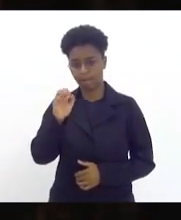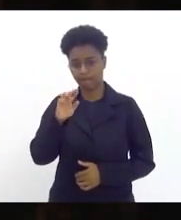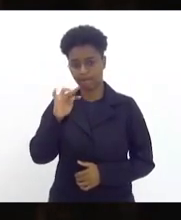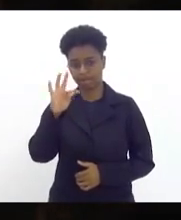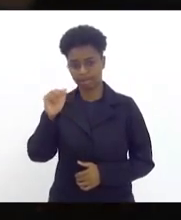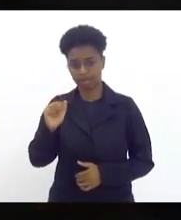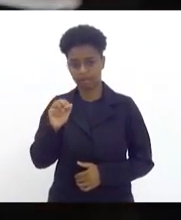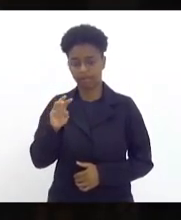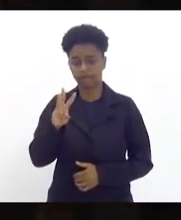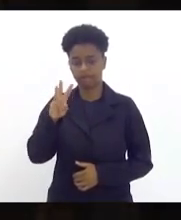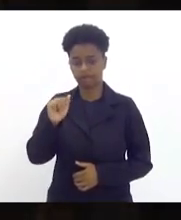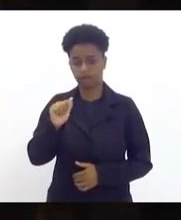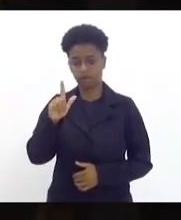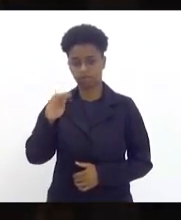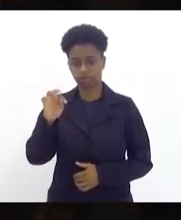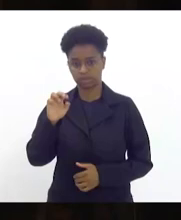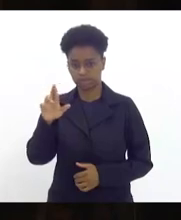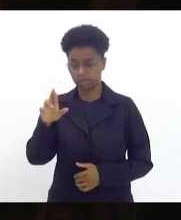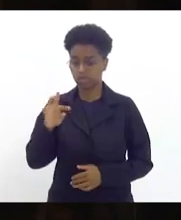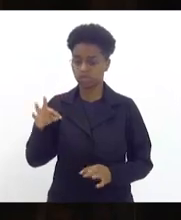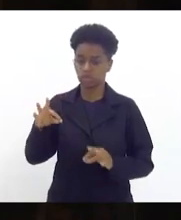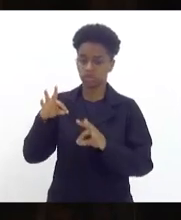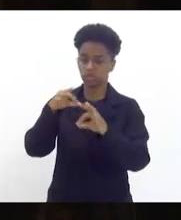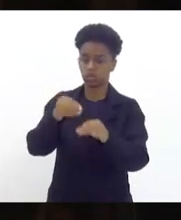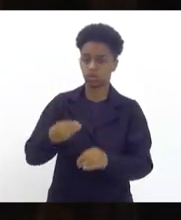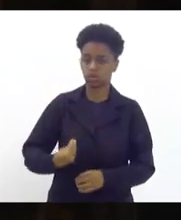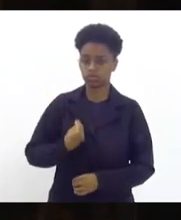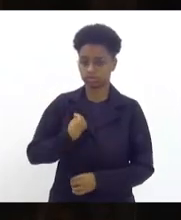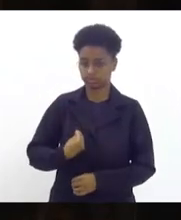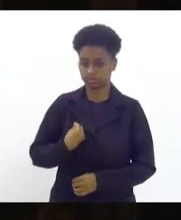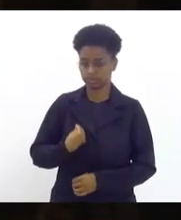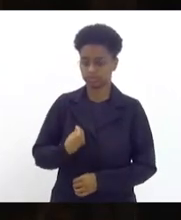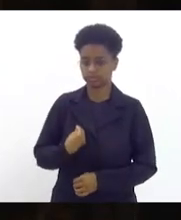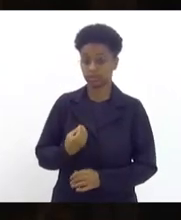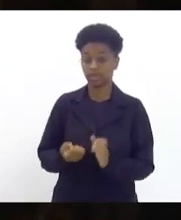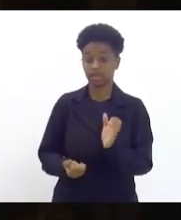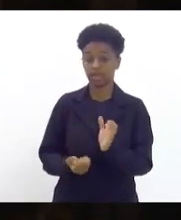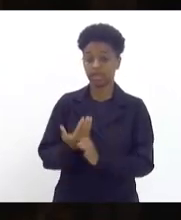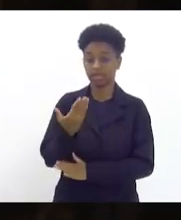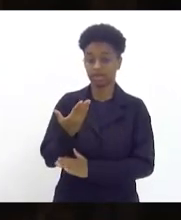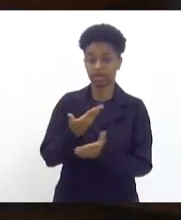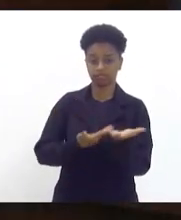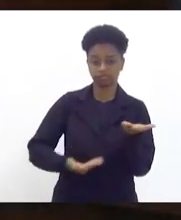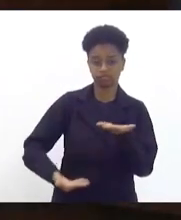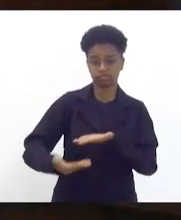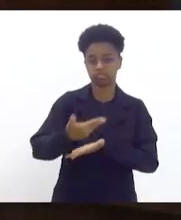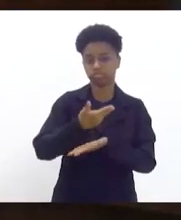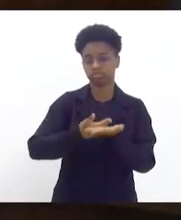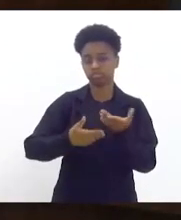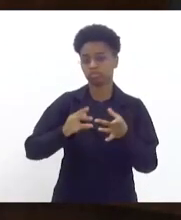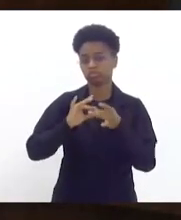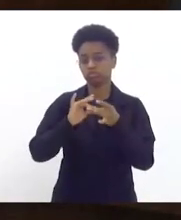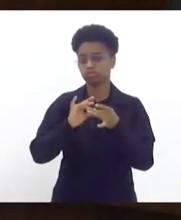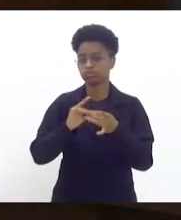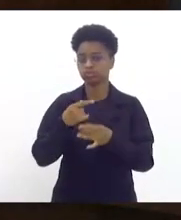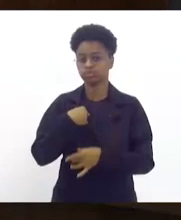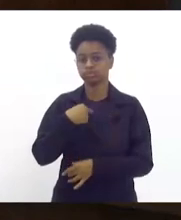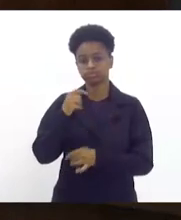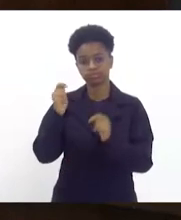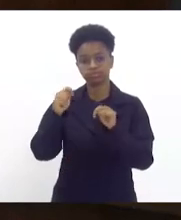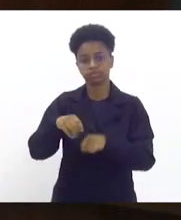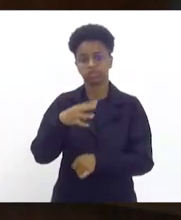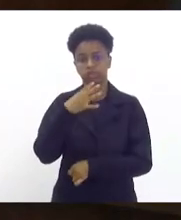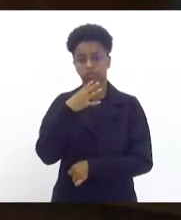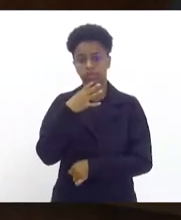é todos todos que aqui estão estabelecer um Pontes comigo para que eu pudesse conhecer